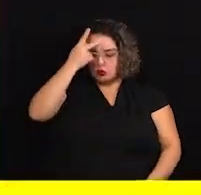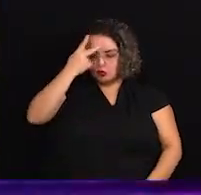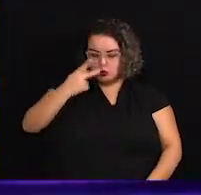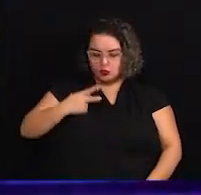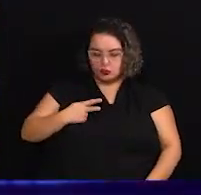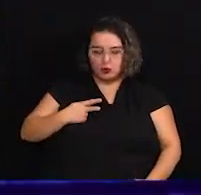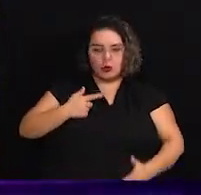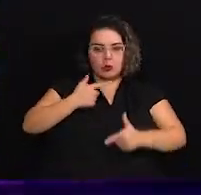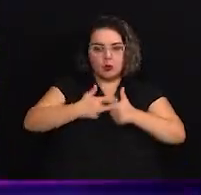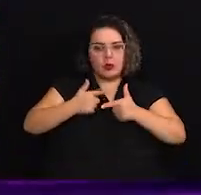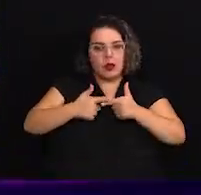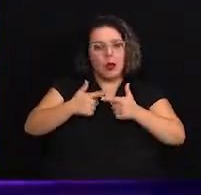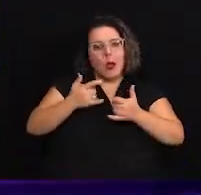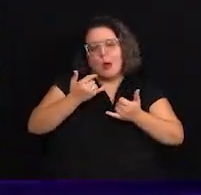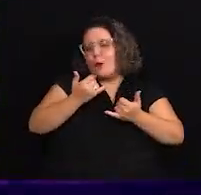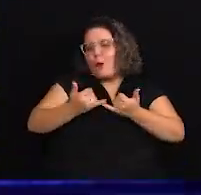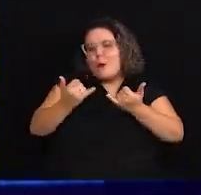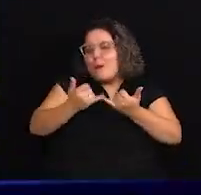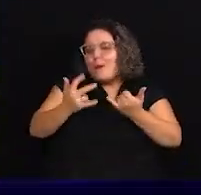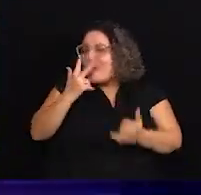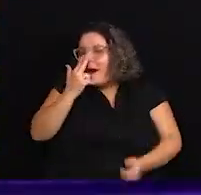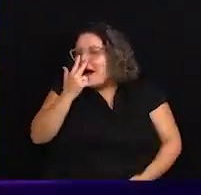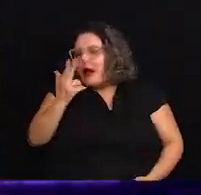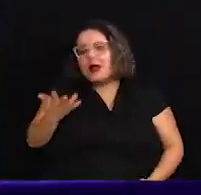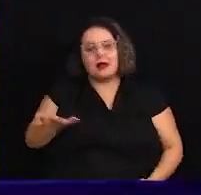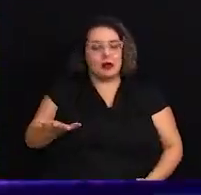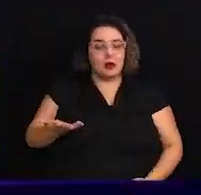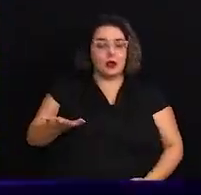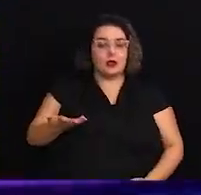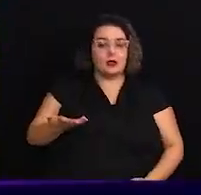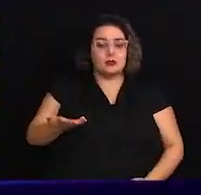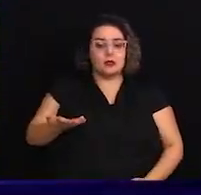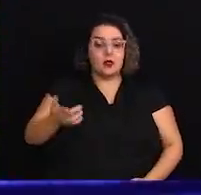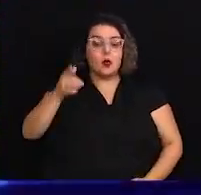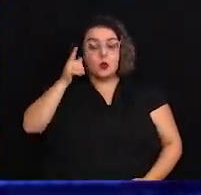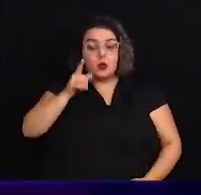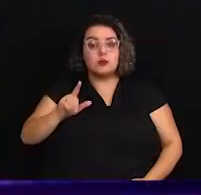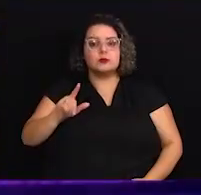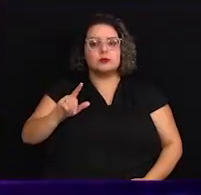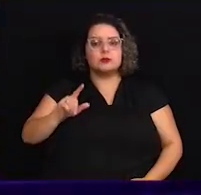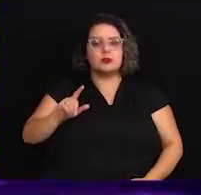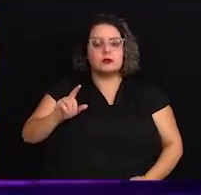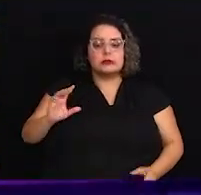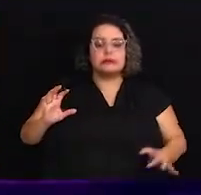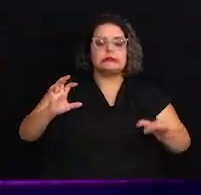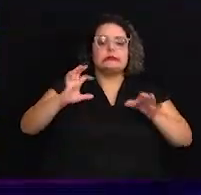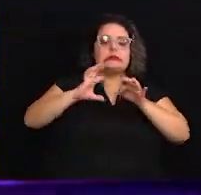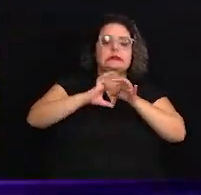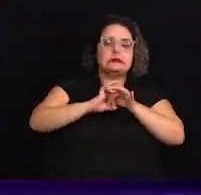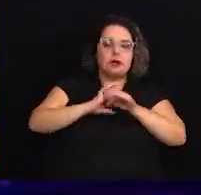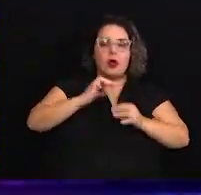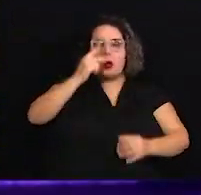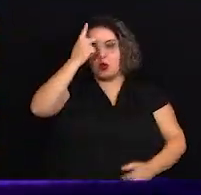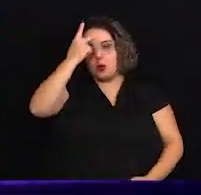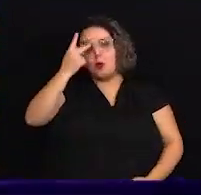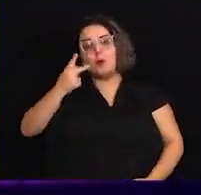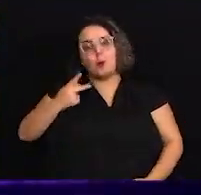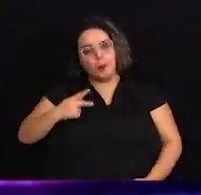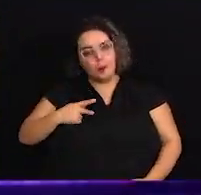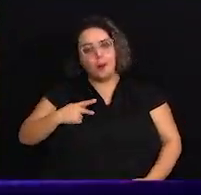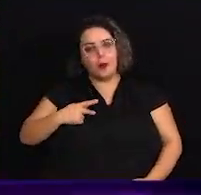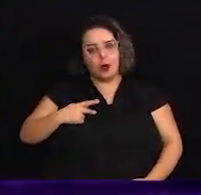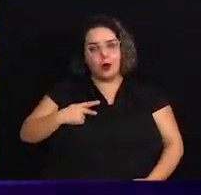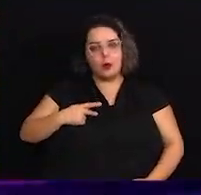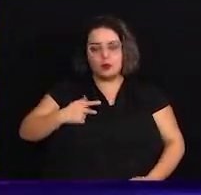seus dilemas, mesmo que não sejam idênticos às histórias que estão colocadas, mas a pessoa consegue fazer esse link com os seus